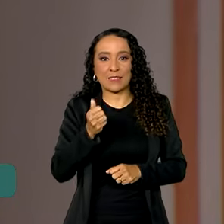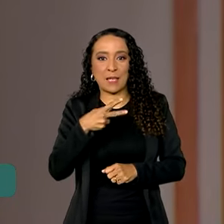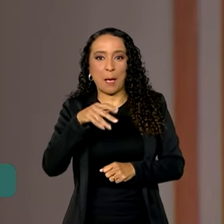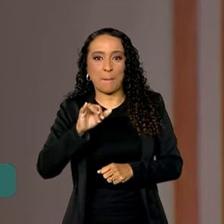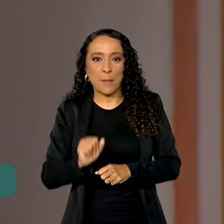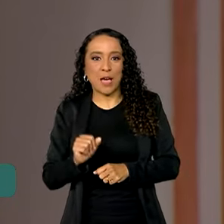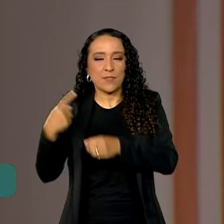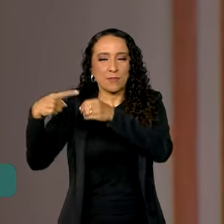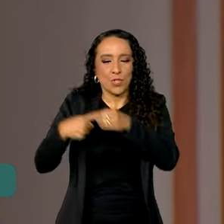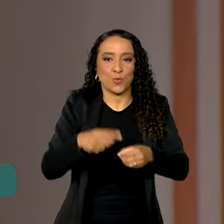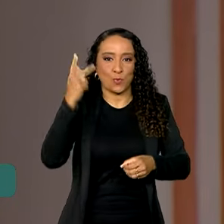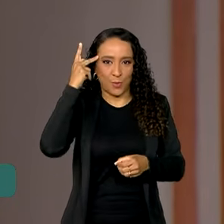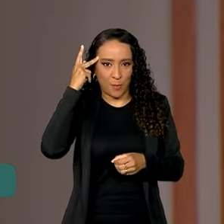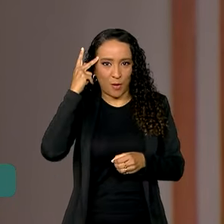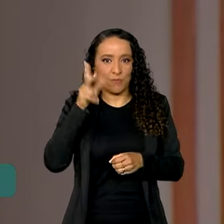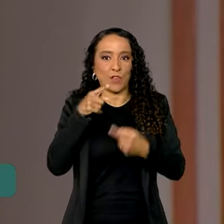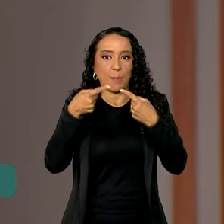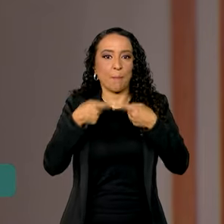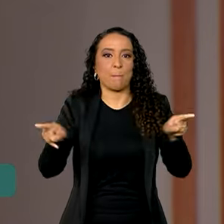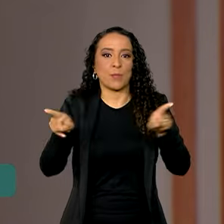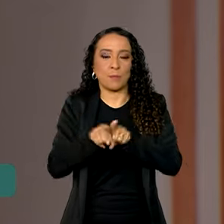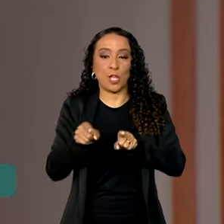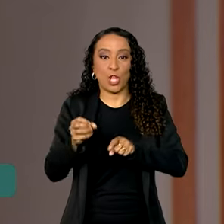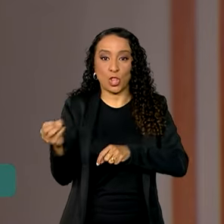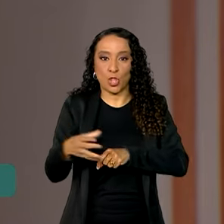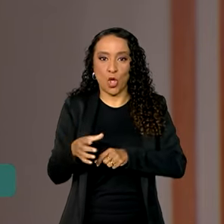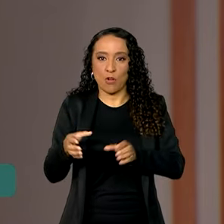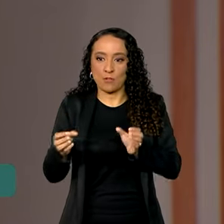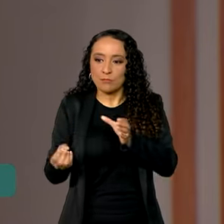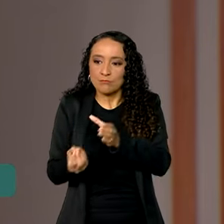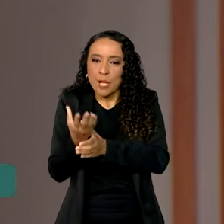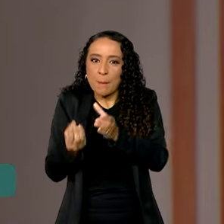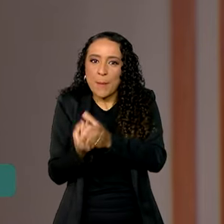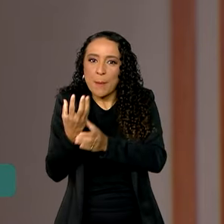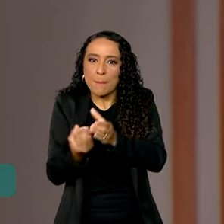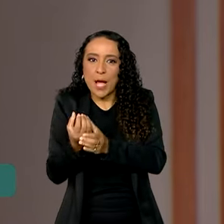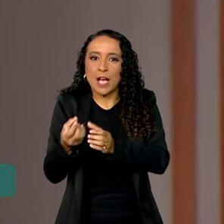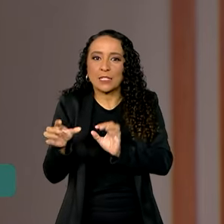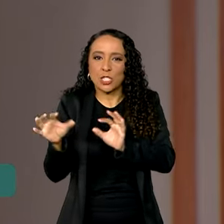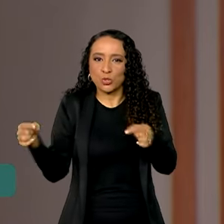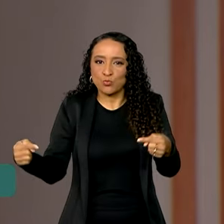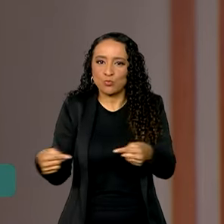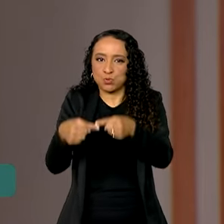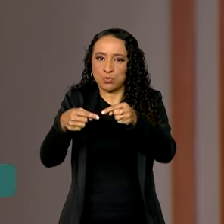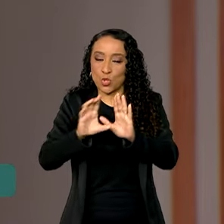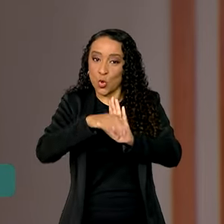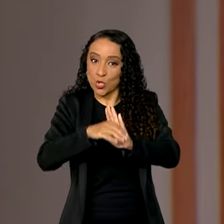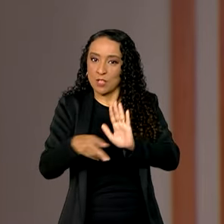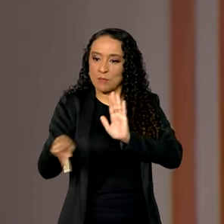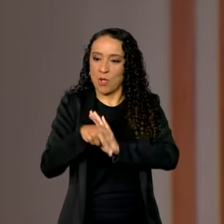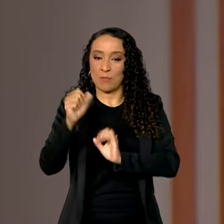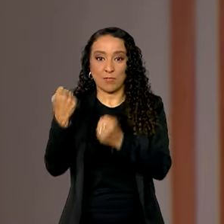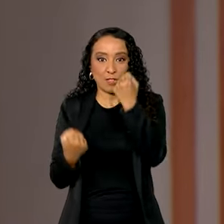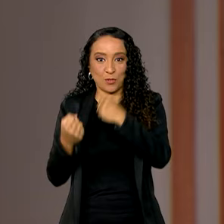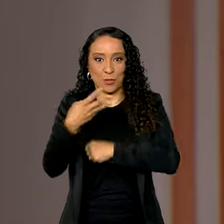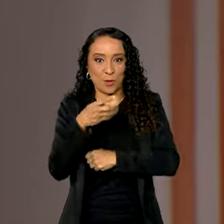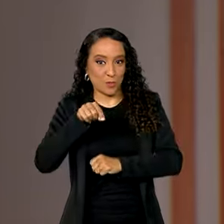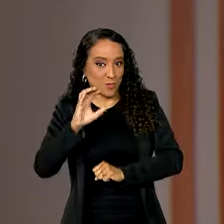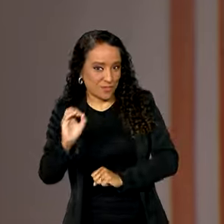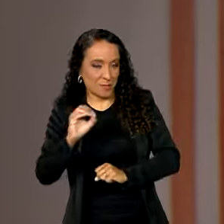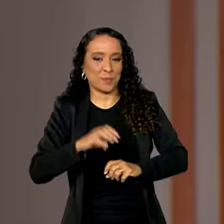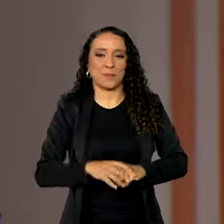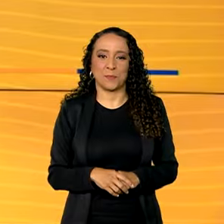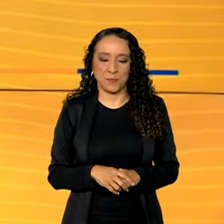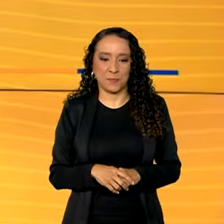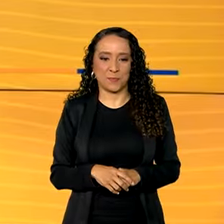no interior de São Paulo. Será inaugurada uma nova linha de produção totalmente alinhada aos conceitos da indústria